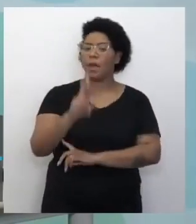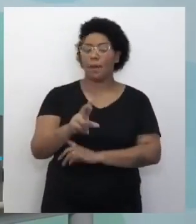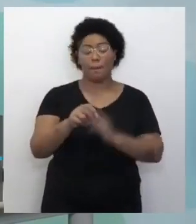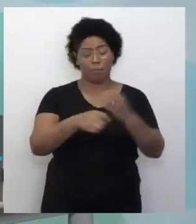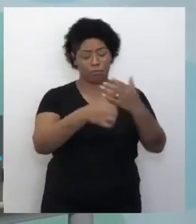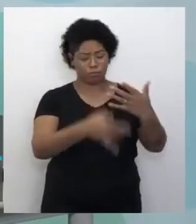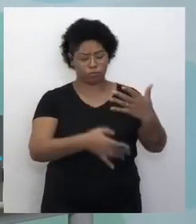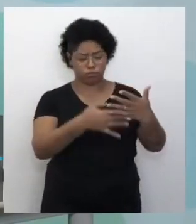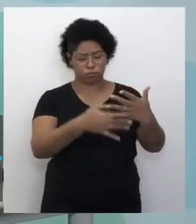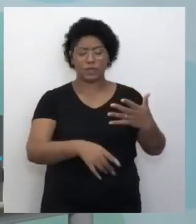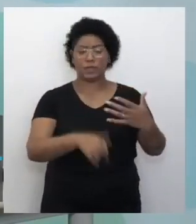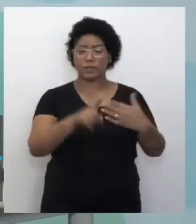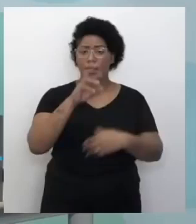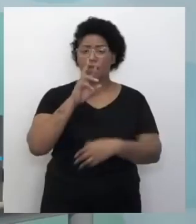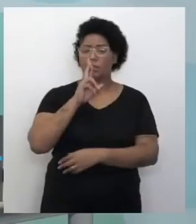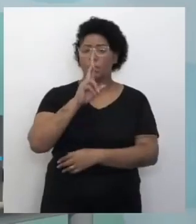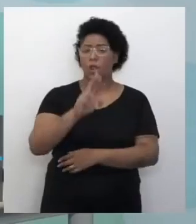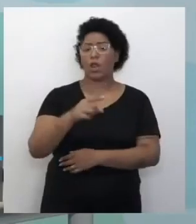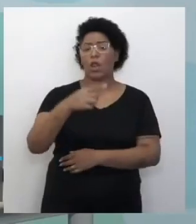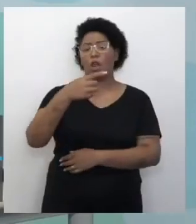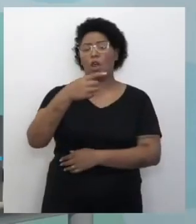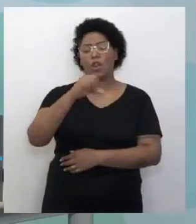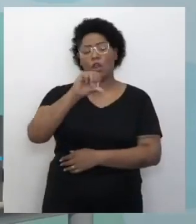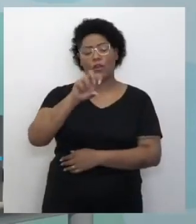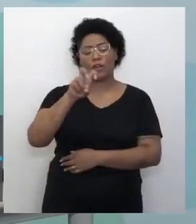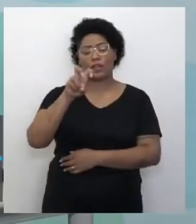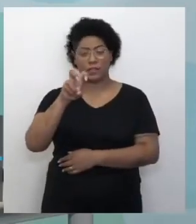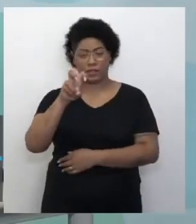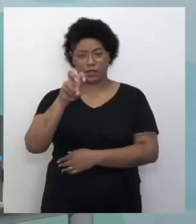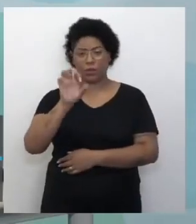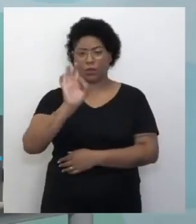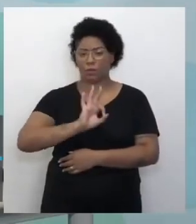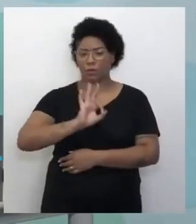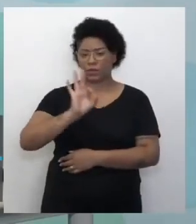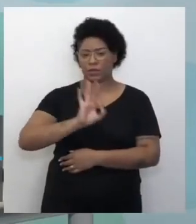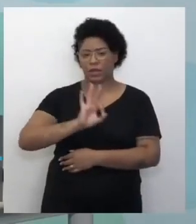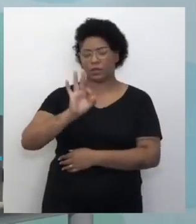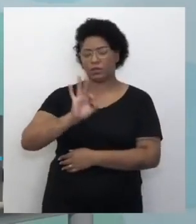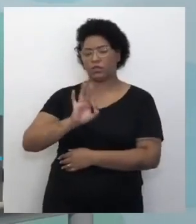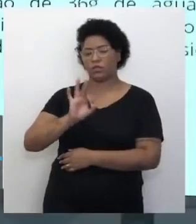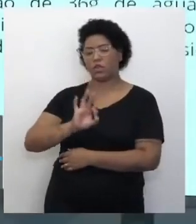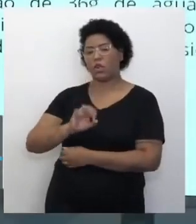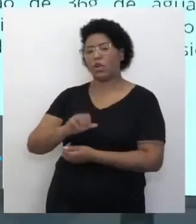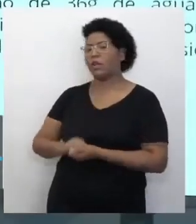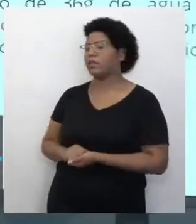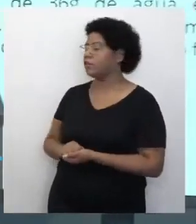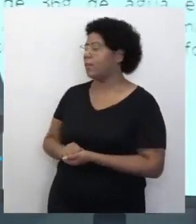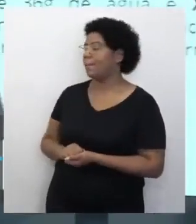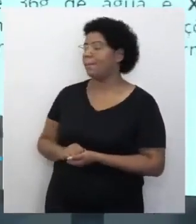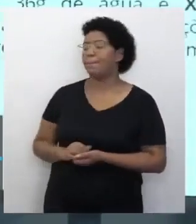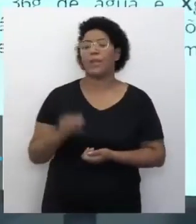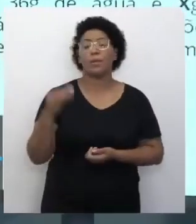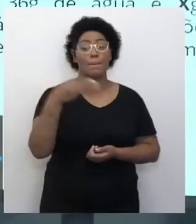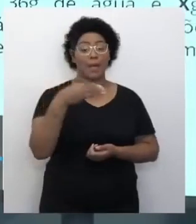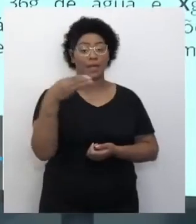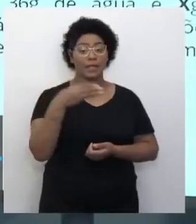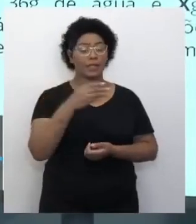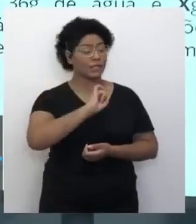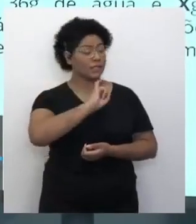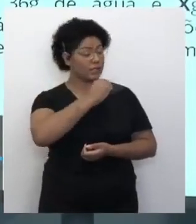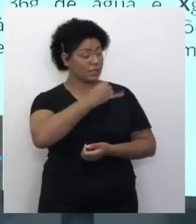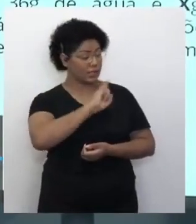né, foi aí de 95 gramas de cloreto de magnésio. Está correto, professor? Sim, muito bem. Obrigado aí